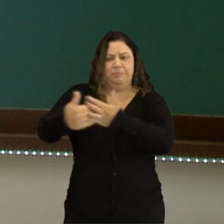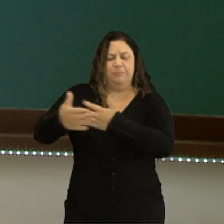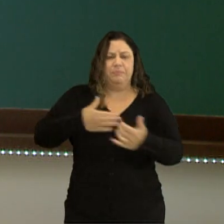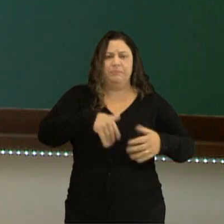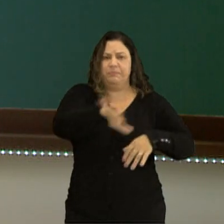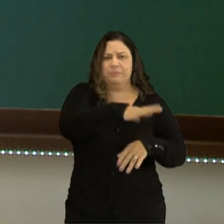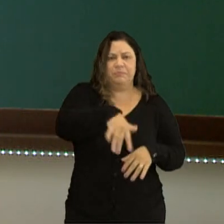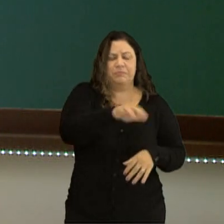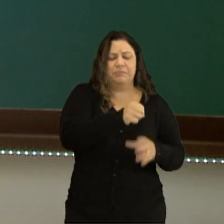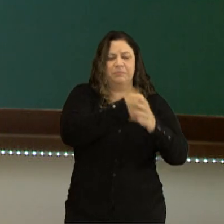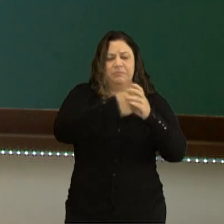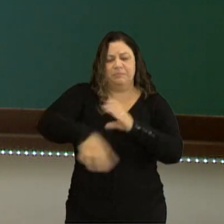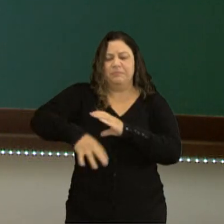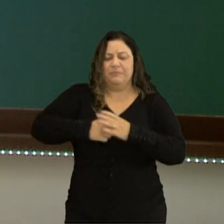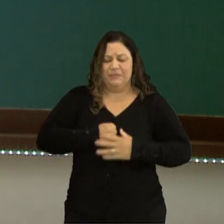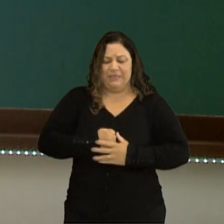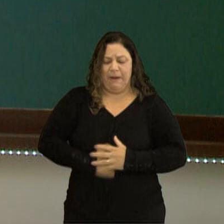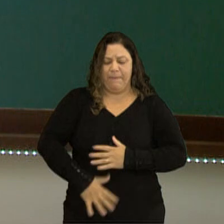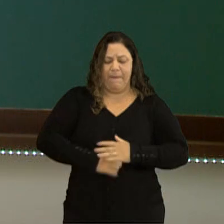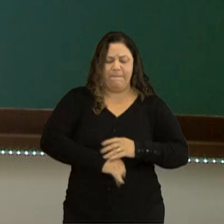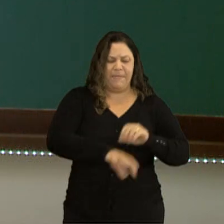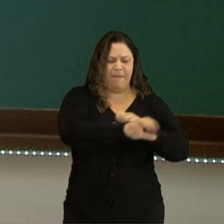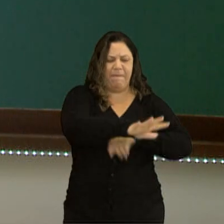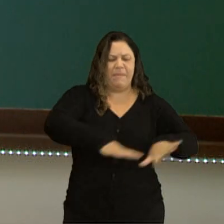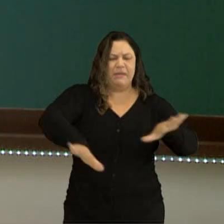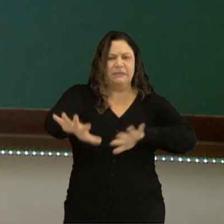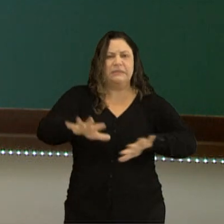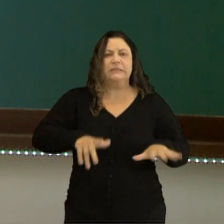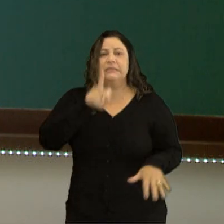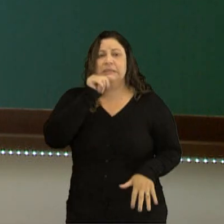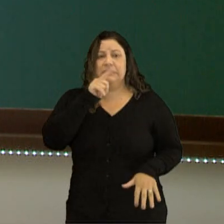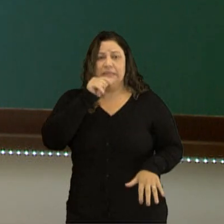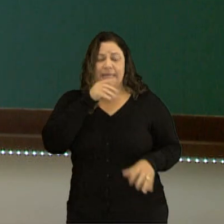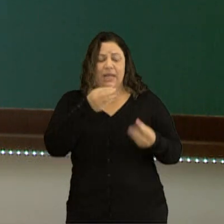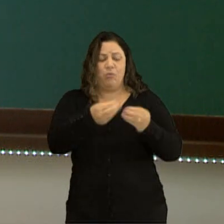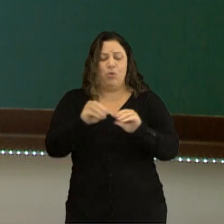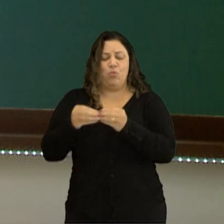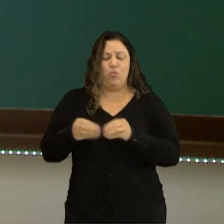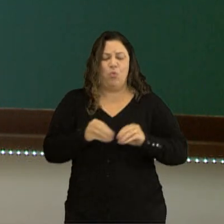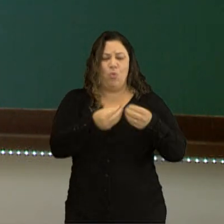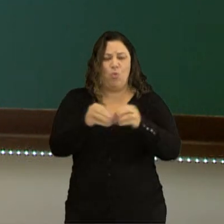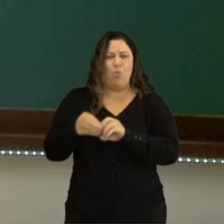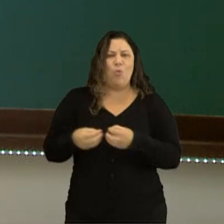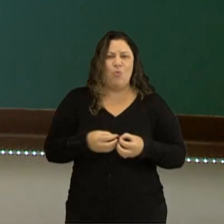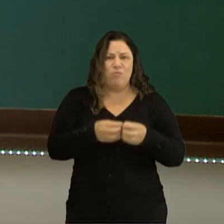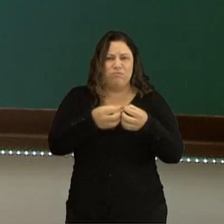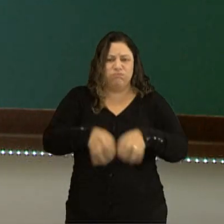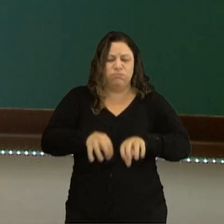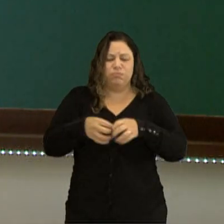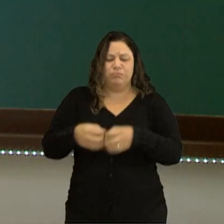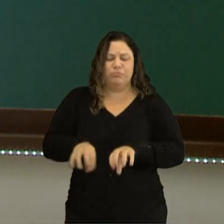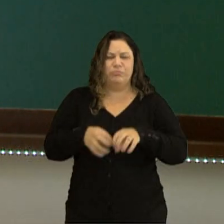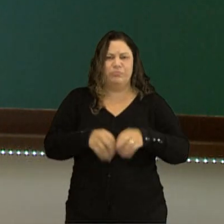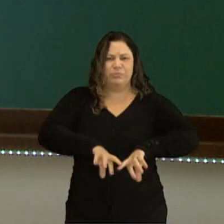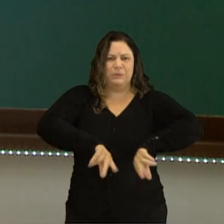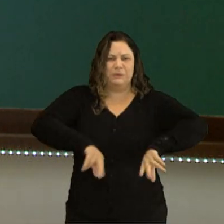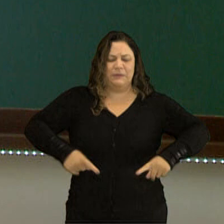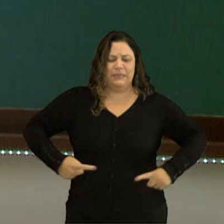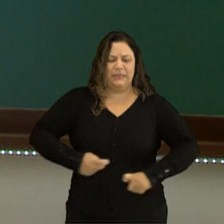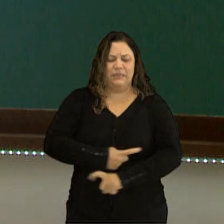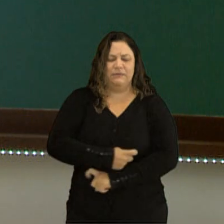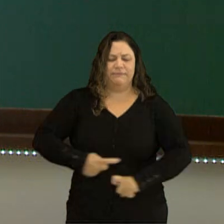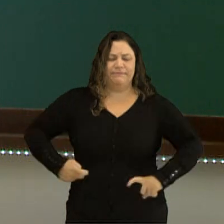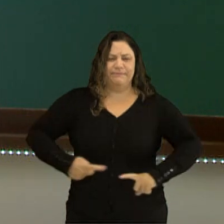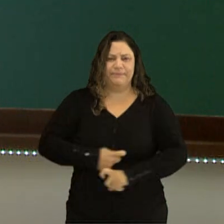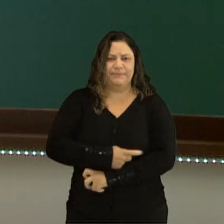acontecer? As fezes vão contaminar a água com os ovos, né, desses nematóides, das lombrigas. Em